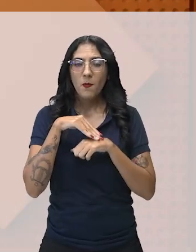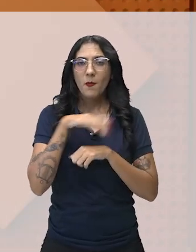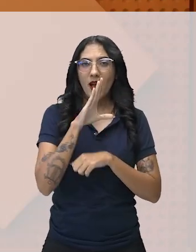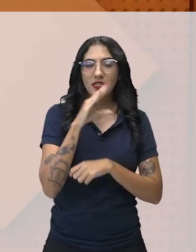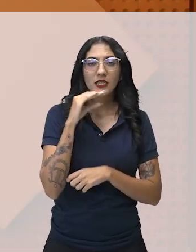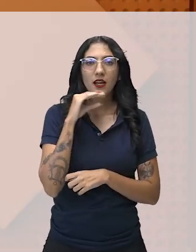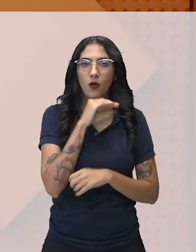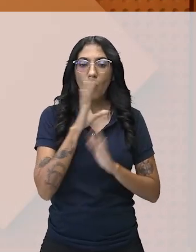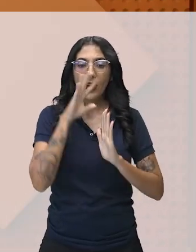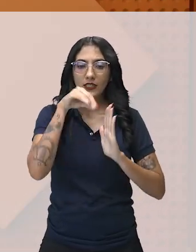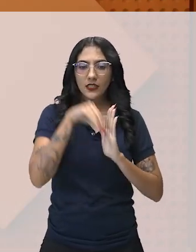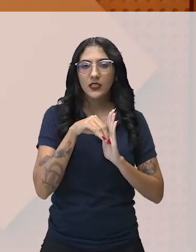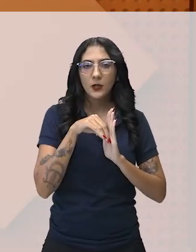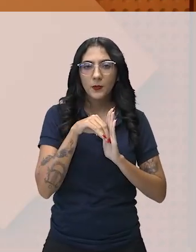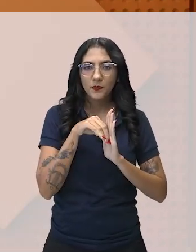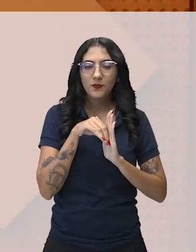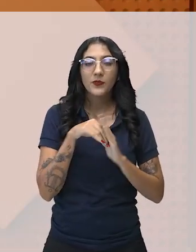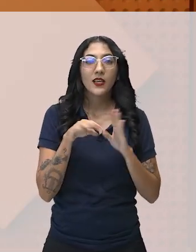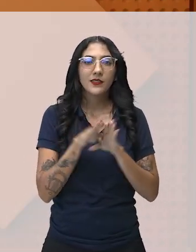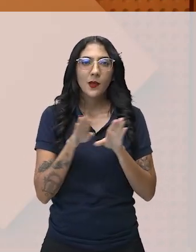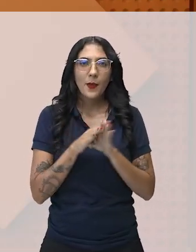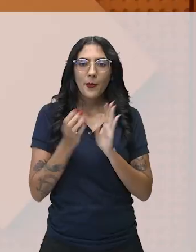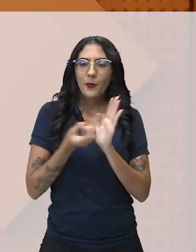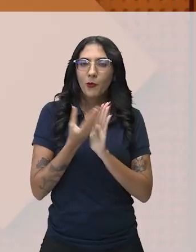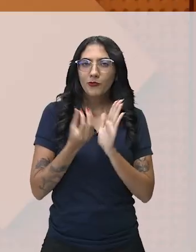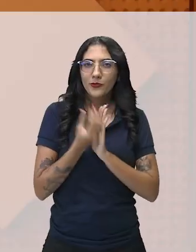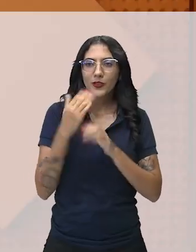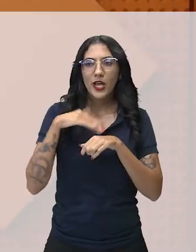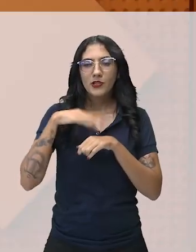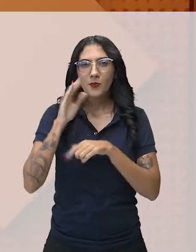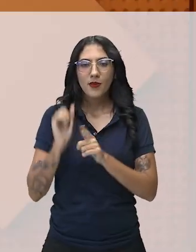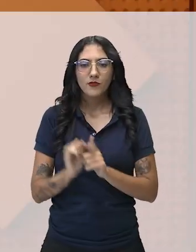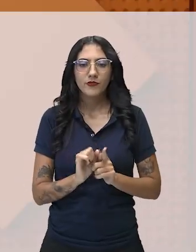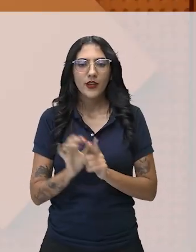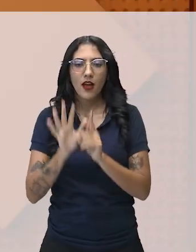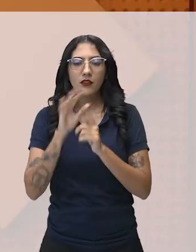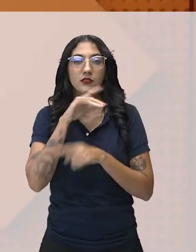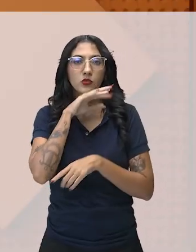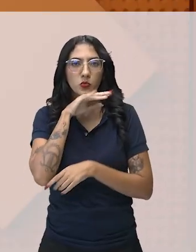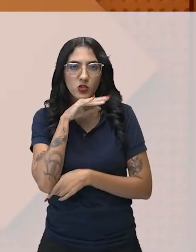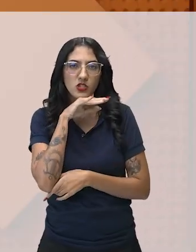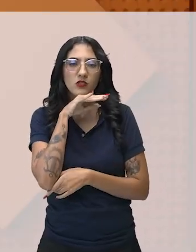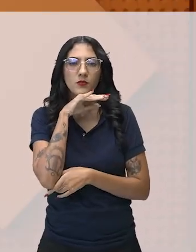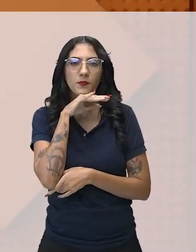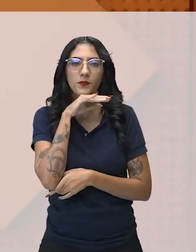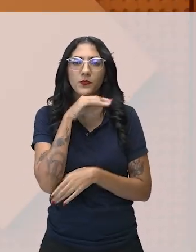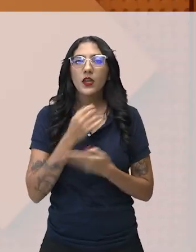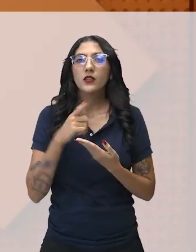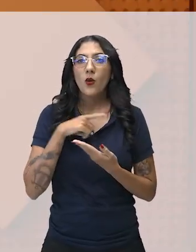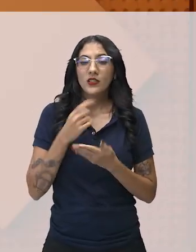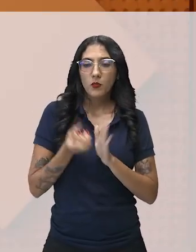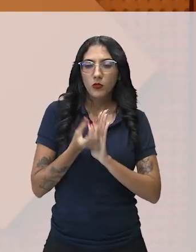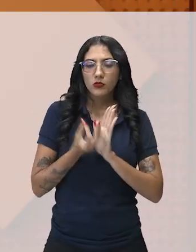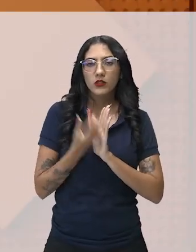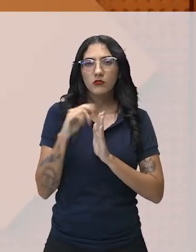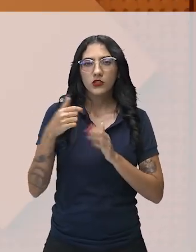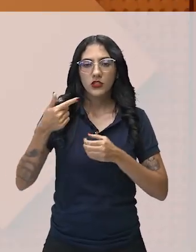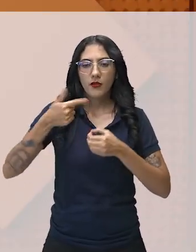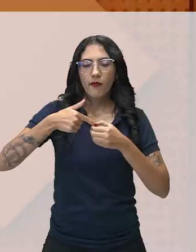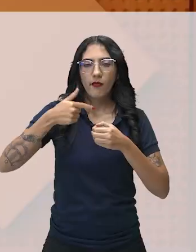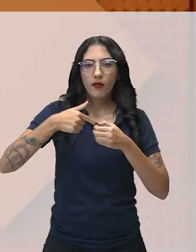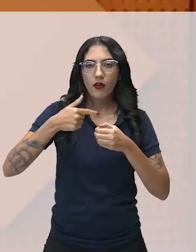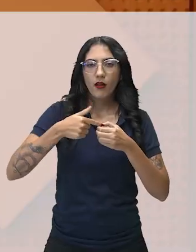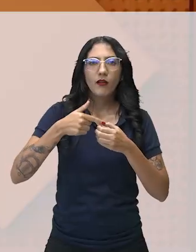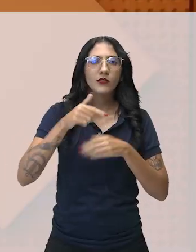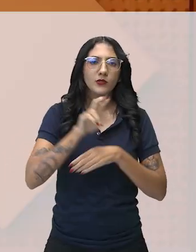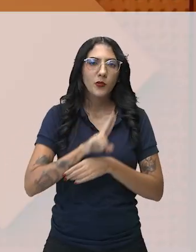nossa atmosfera por conta da emissão de mais gases do efeito estufa para a atmosfera. E a emissão desses gases se dá